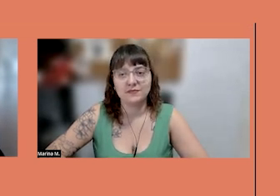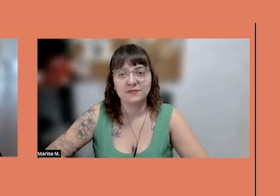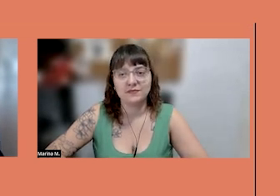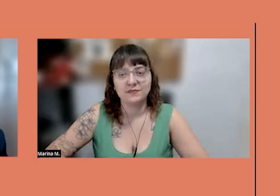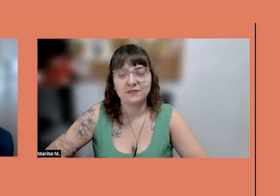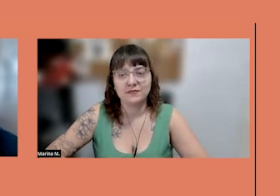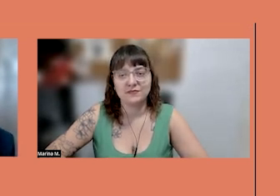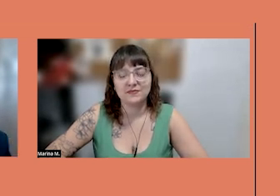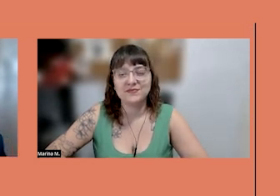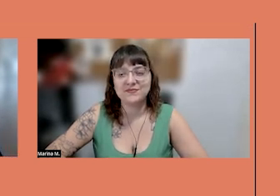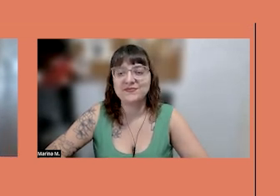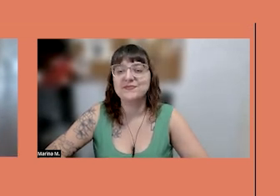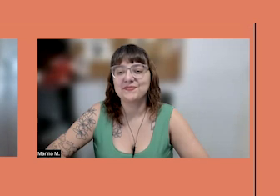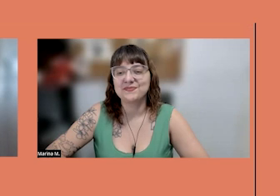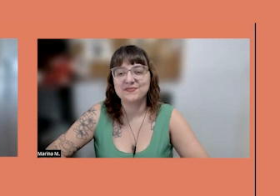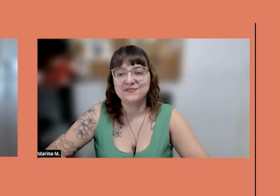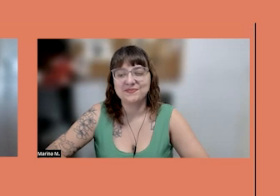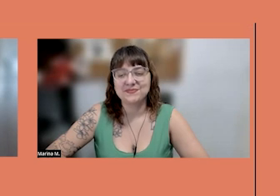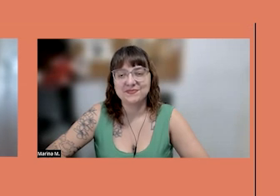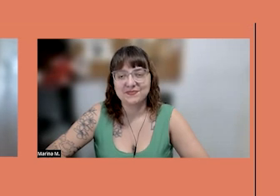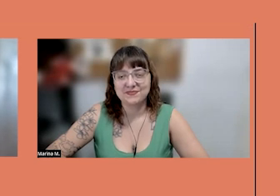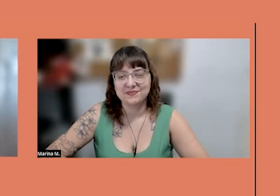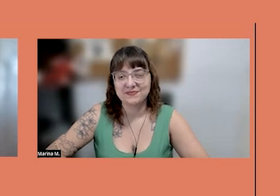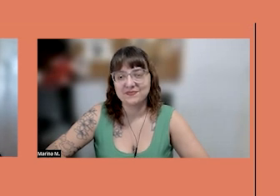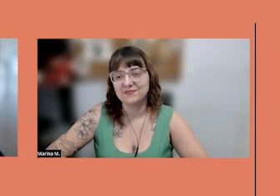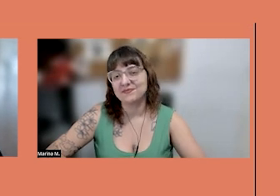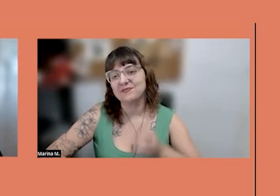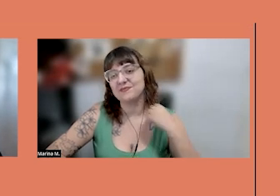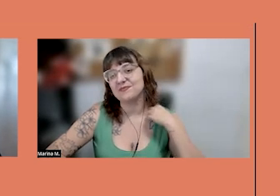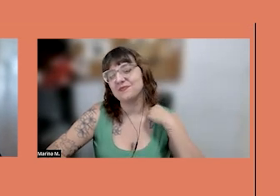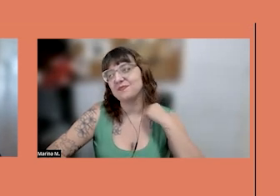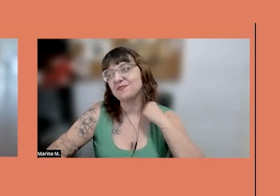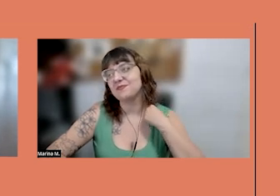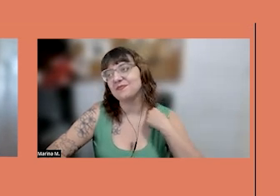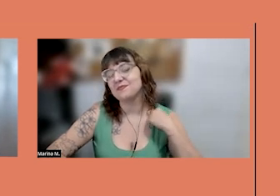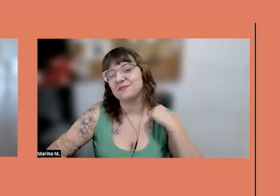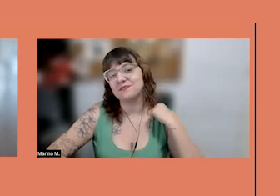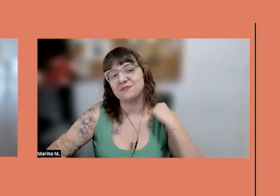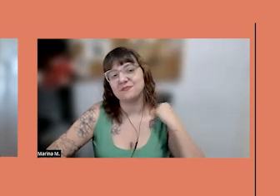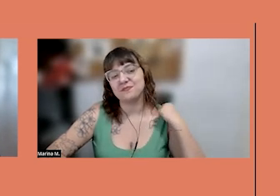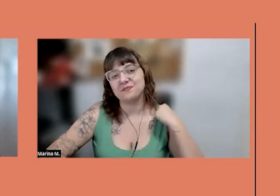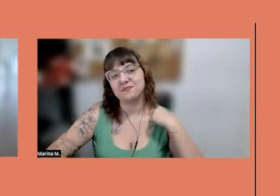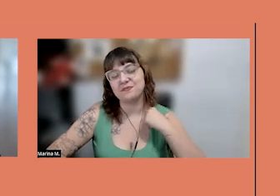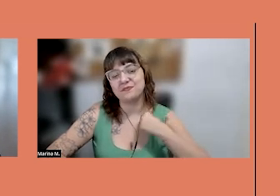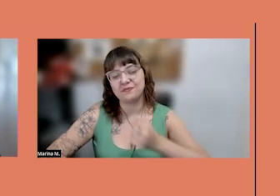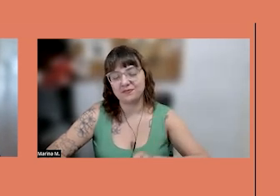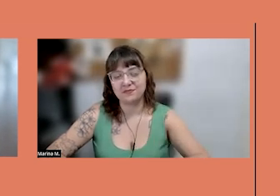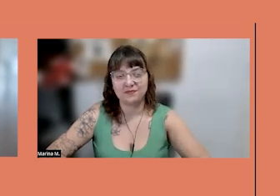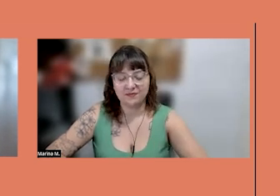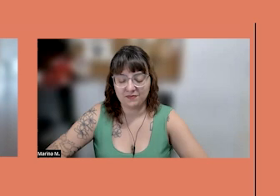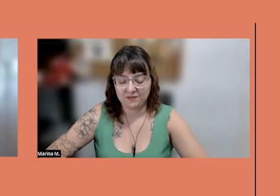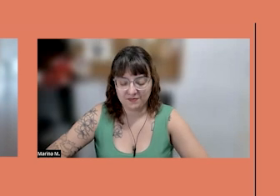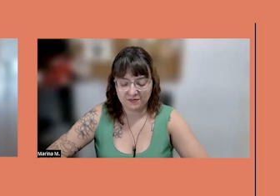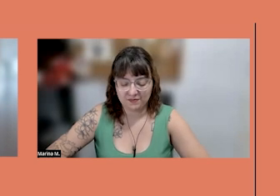é o tipo de coisa que você precisa alimentar no QGIS, você precisa saber um pouquinho mais o que está acontecendo. Então, o QGIS